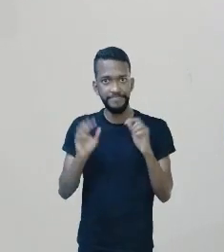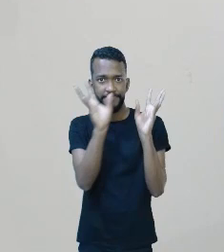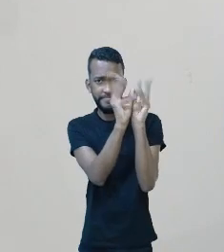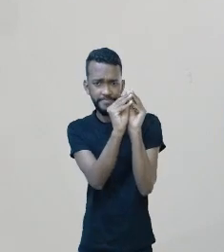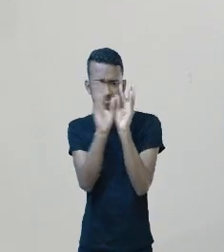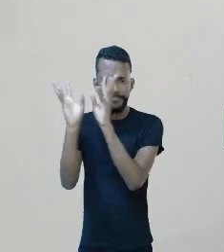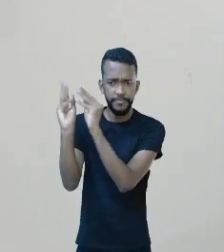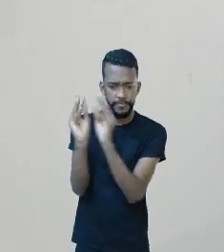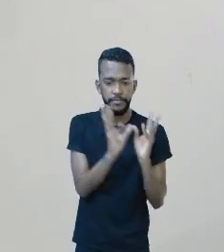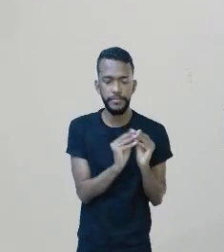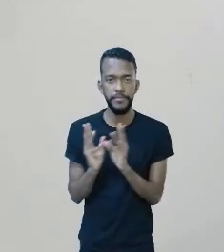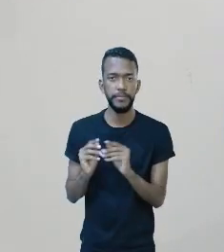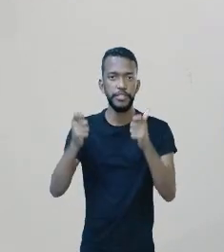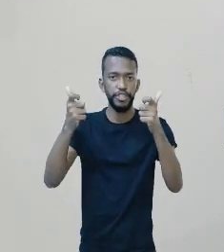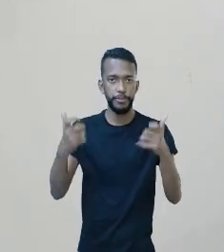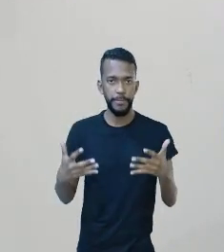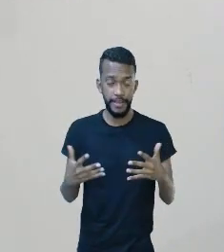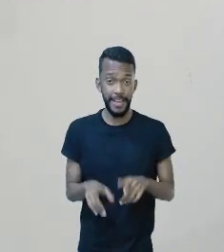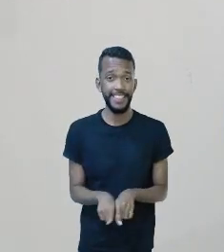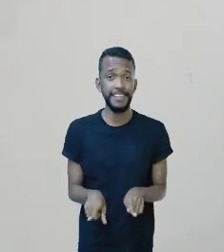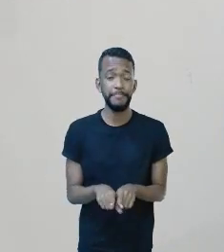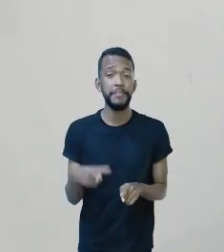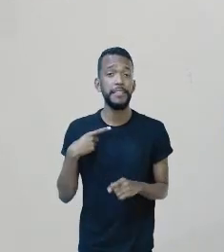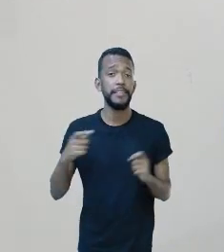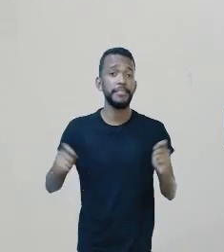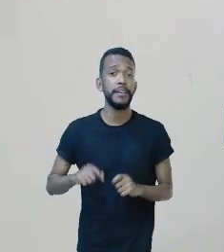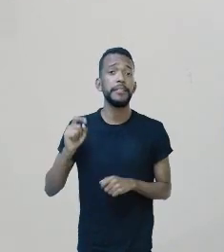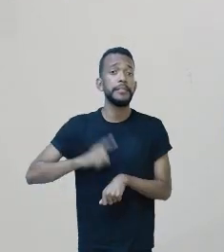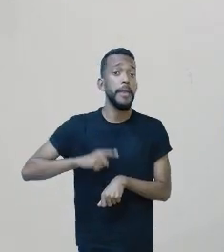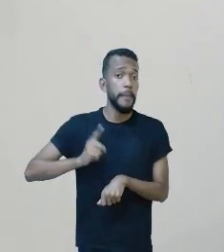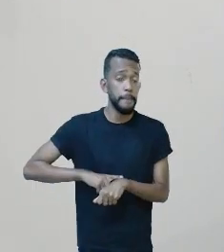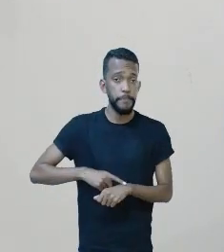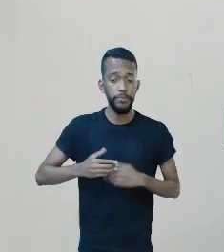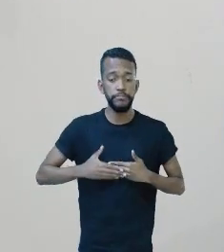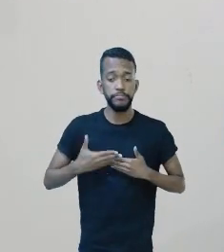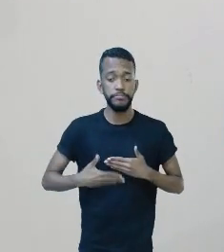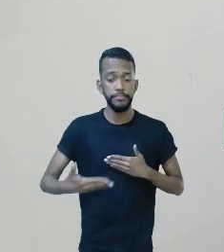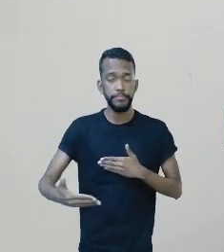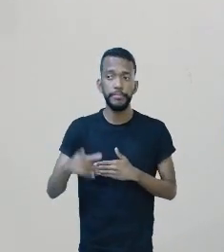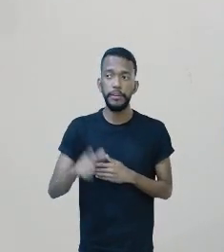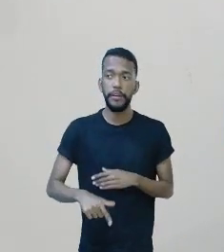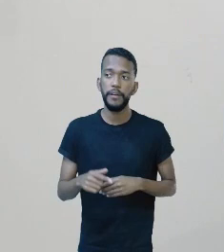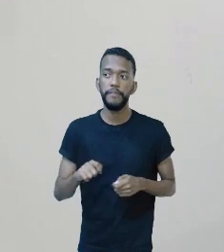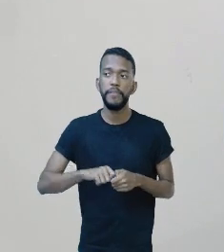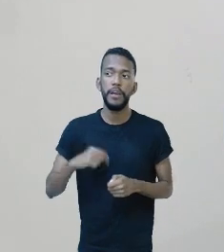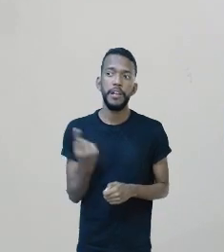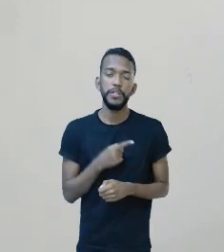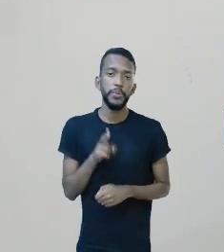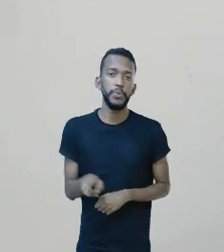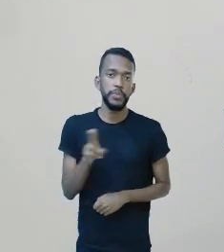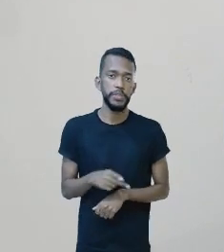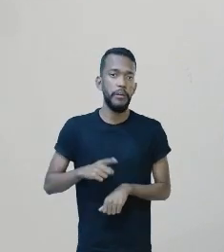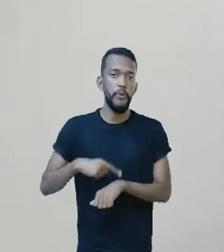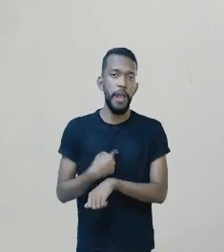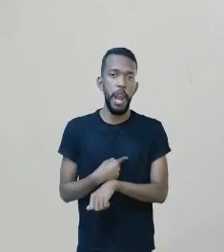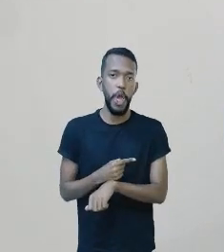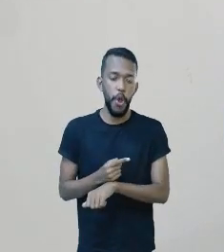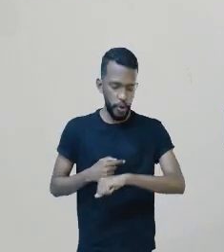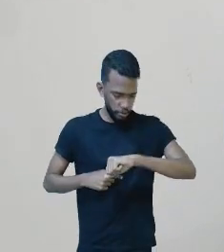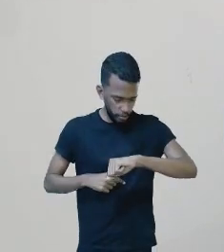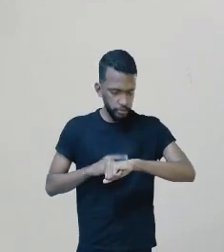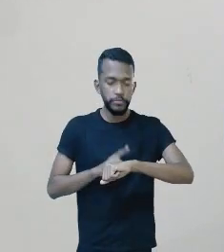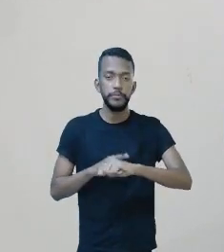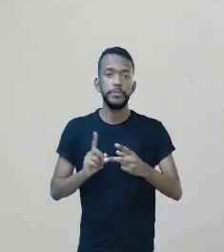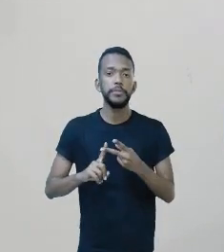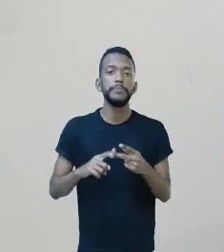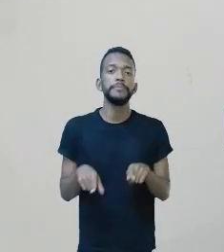tá? Além disso, a gente também tem a grandeza tempo, que é o que faz a gente utilizar o relógio,